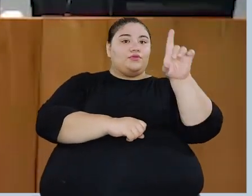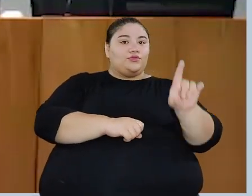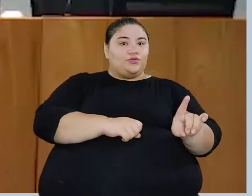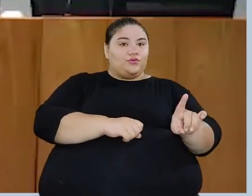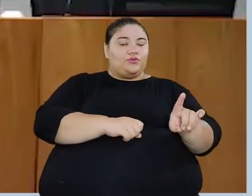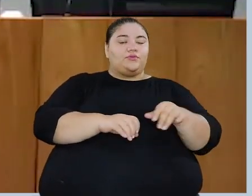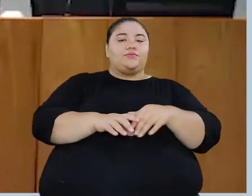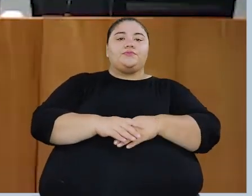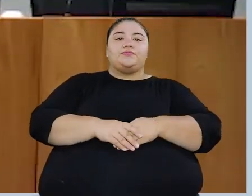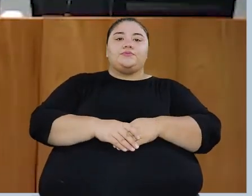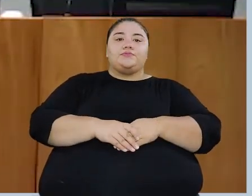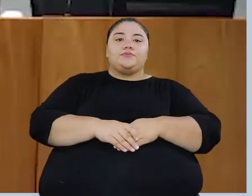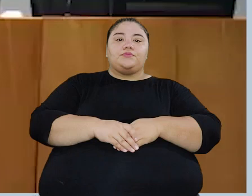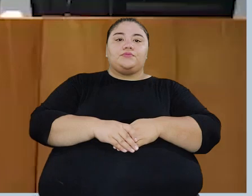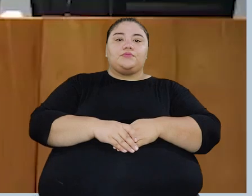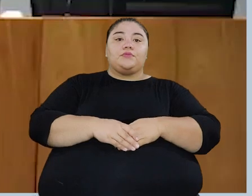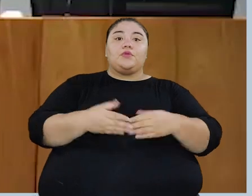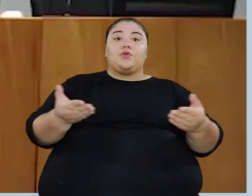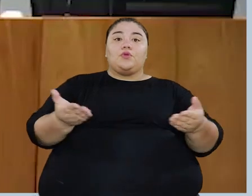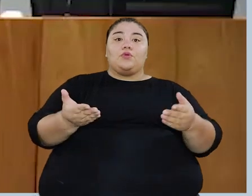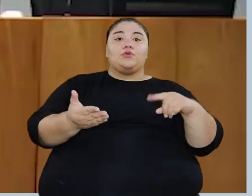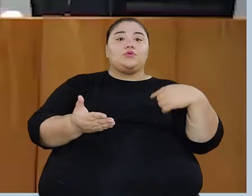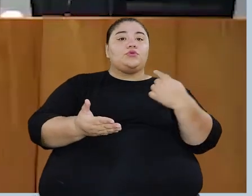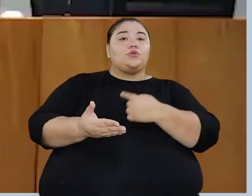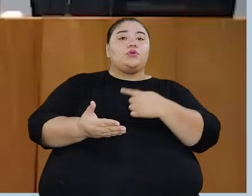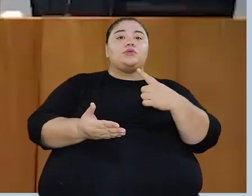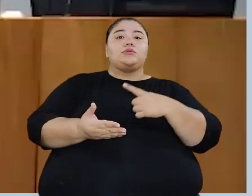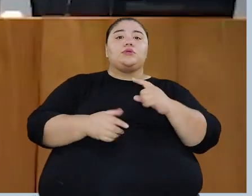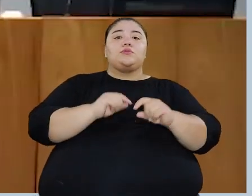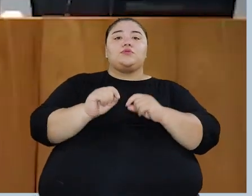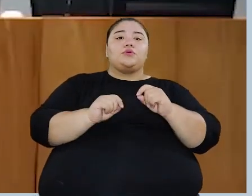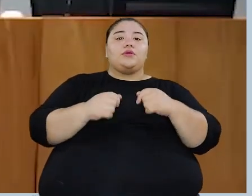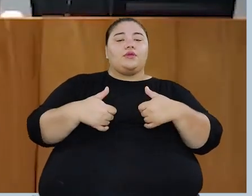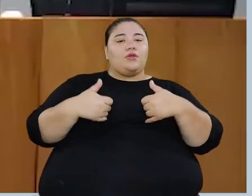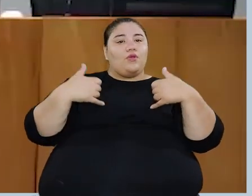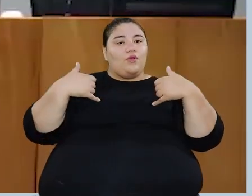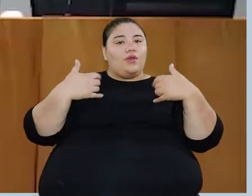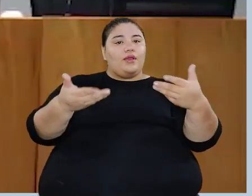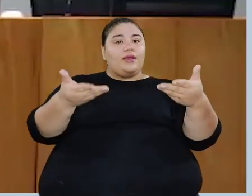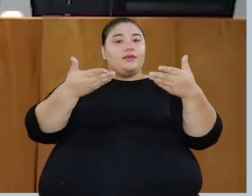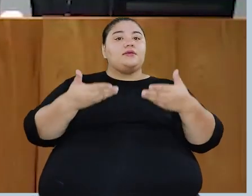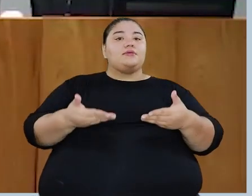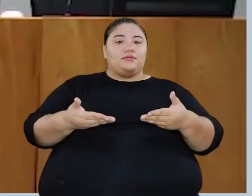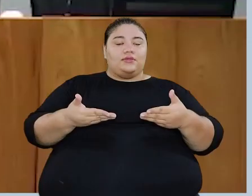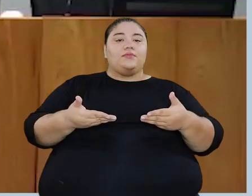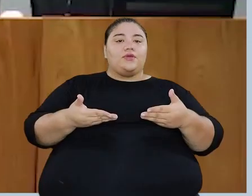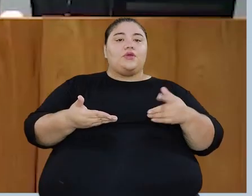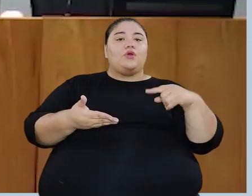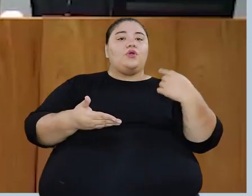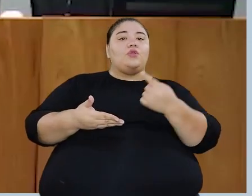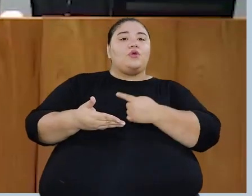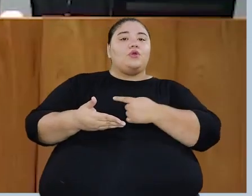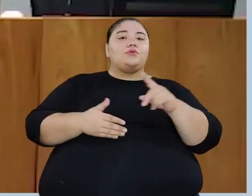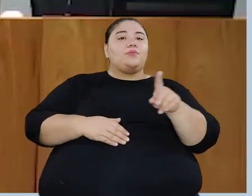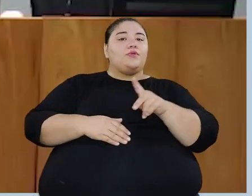diretora, e hoje nós temos a honra de receber o nosso